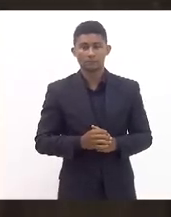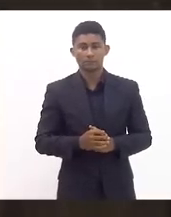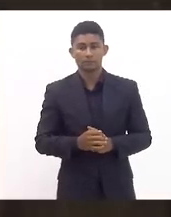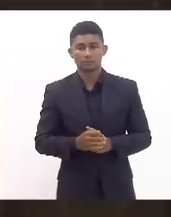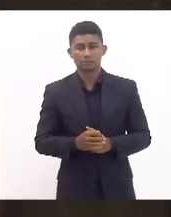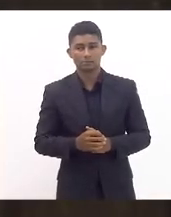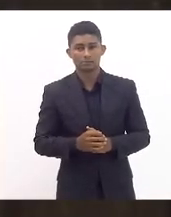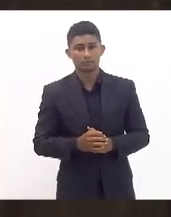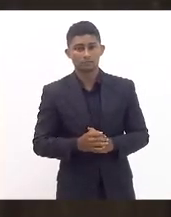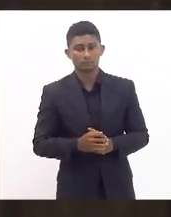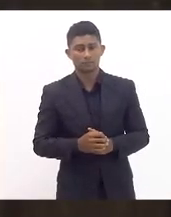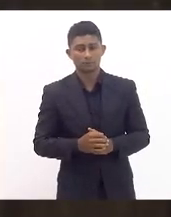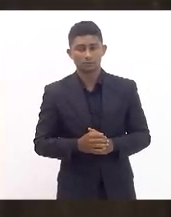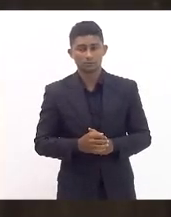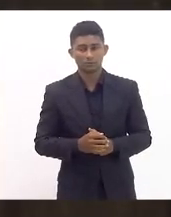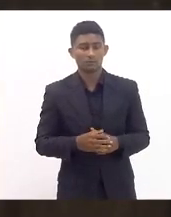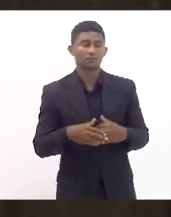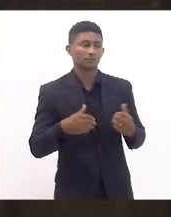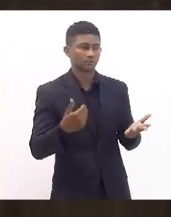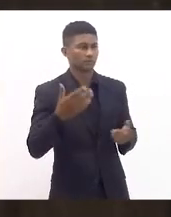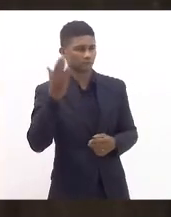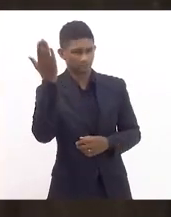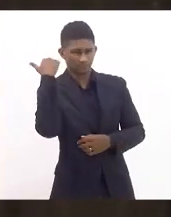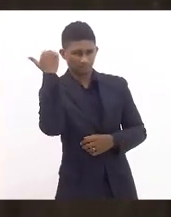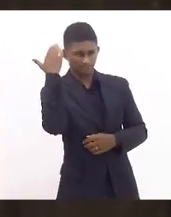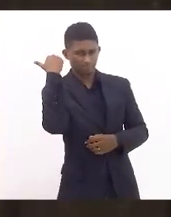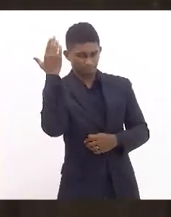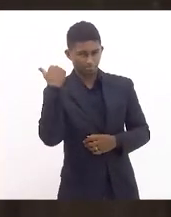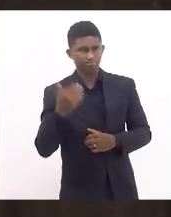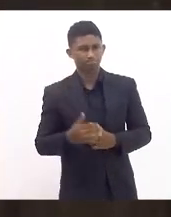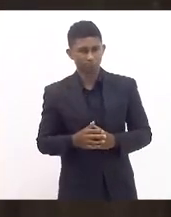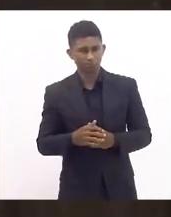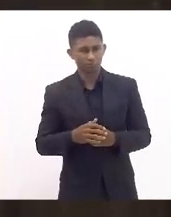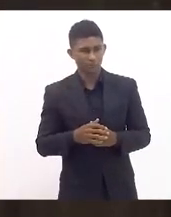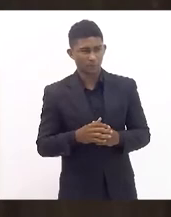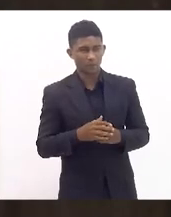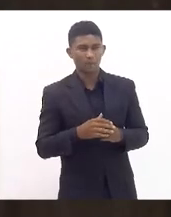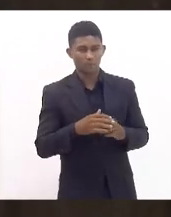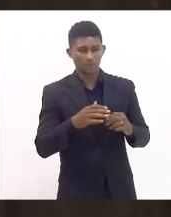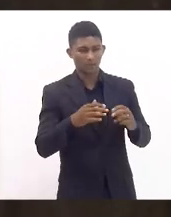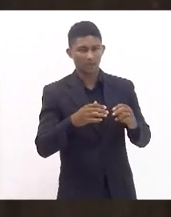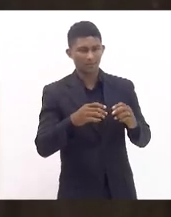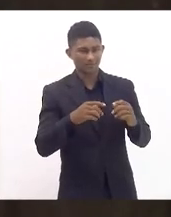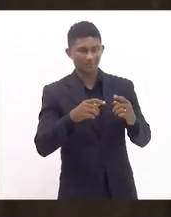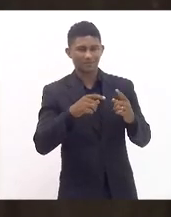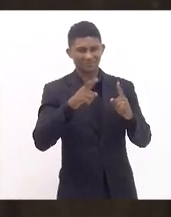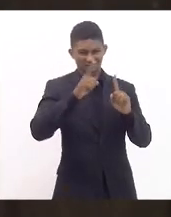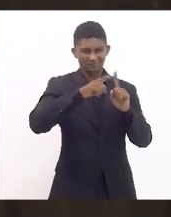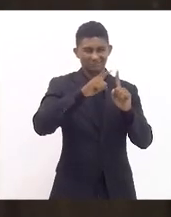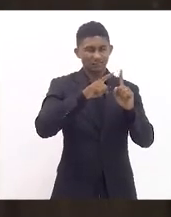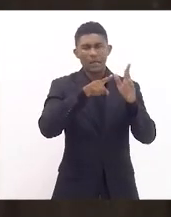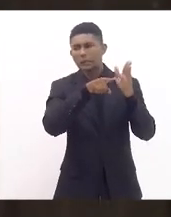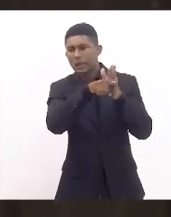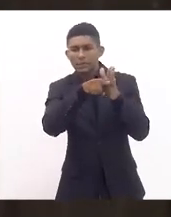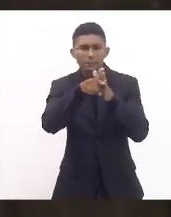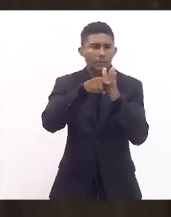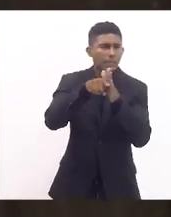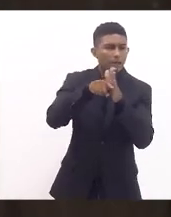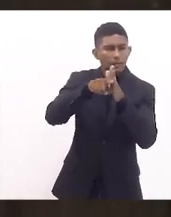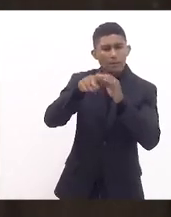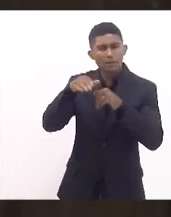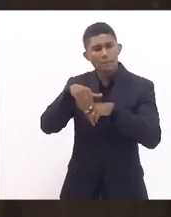ele não fez, na época, eles não fizeram essa análise profunda se tinha a mais ou a